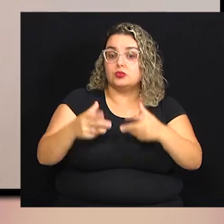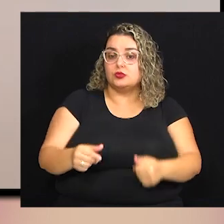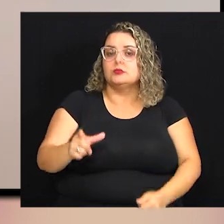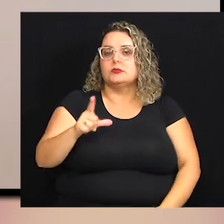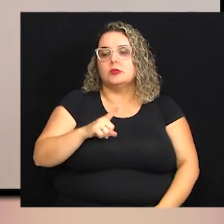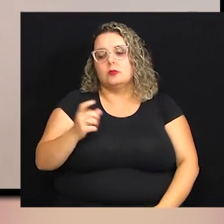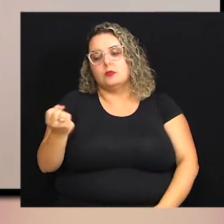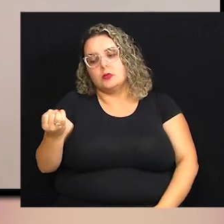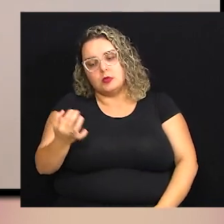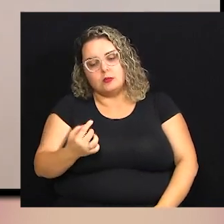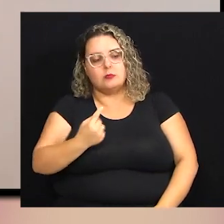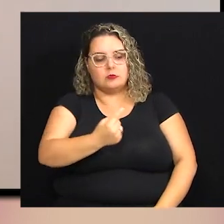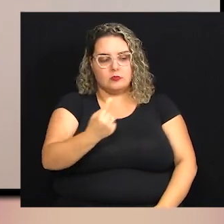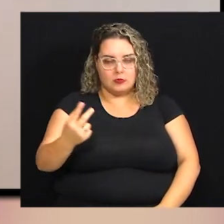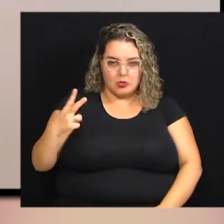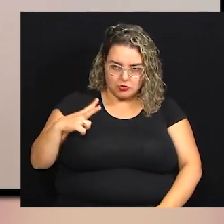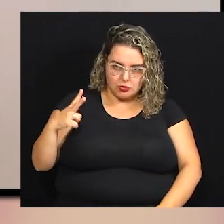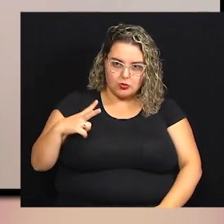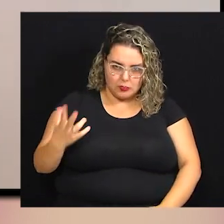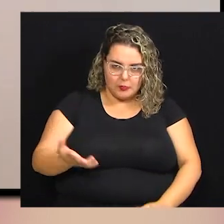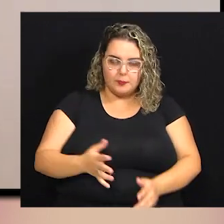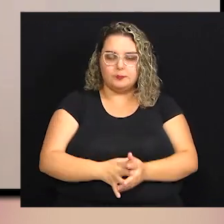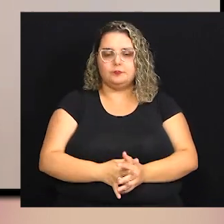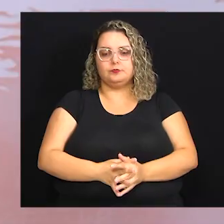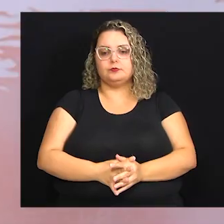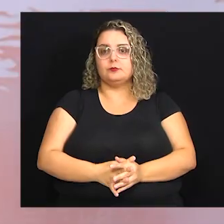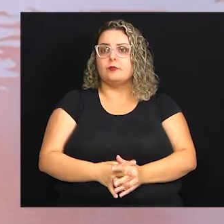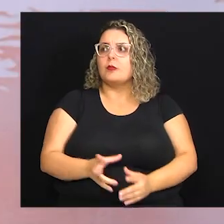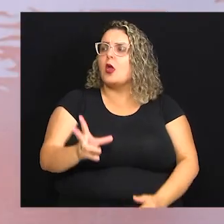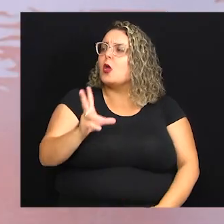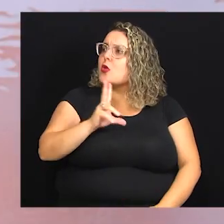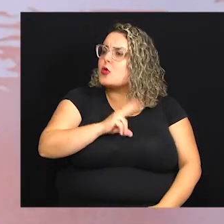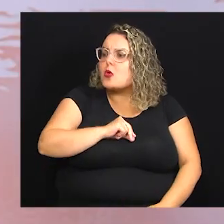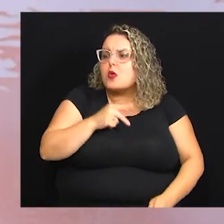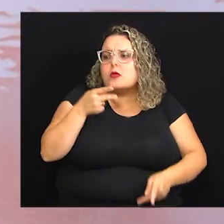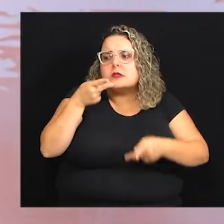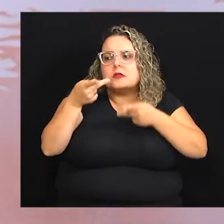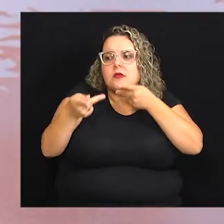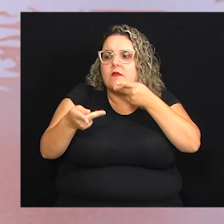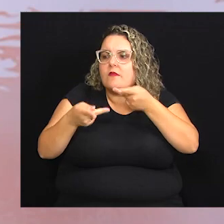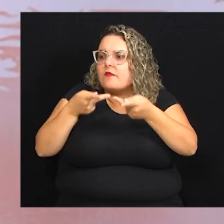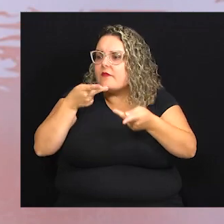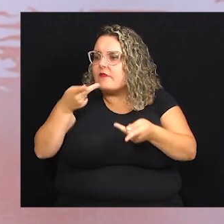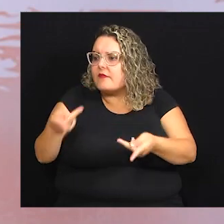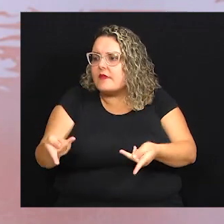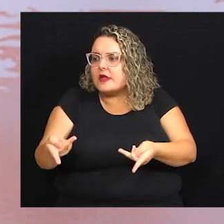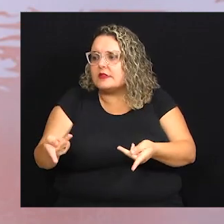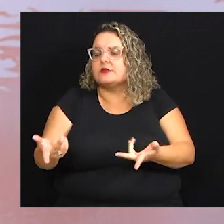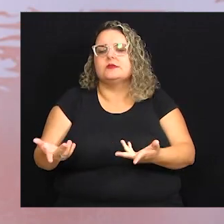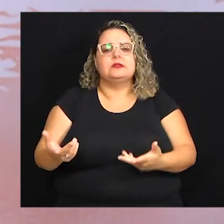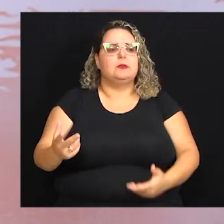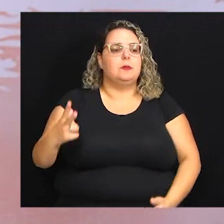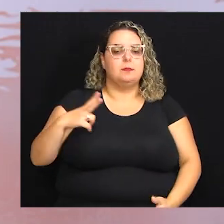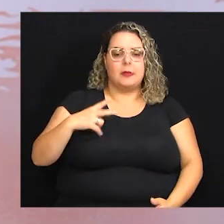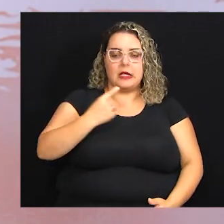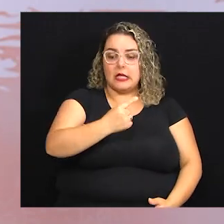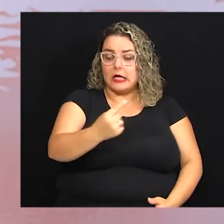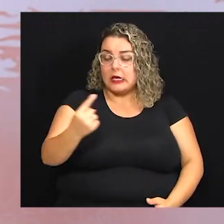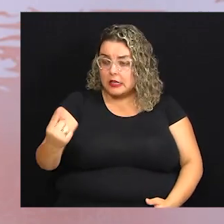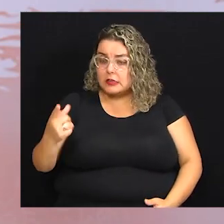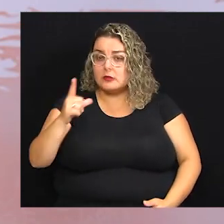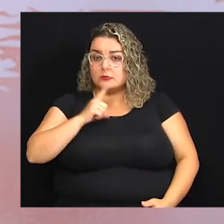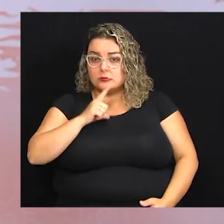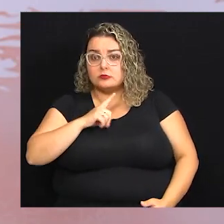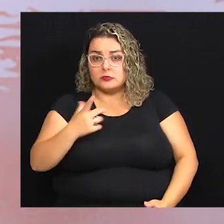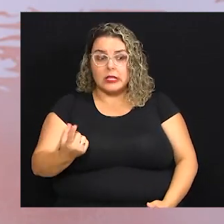aí tem que ter uma quantidade individualizada. Nossa, a gente fala tanto, né, essa individualidade que